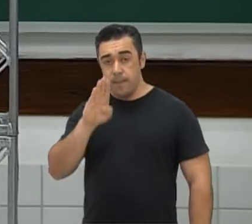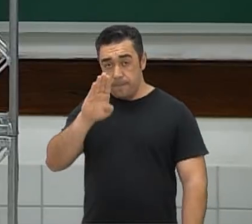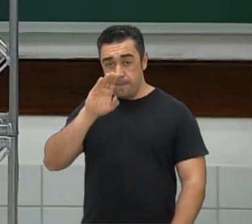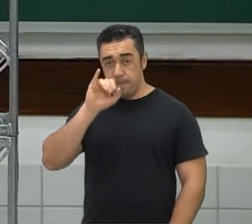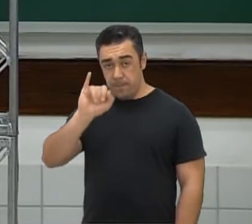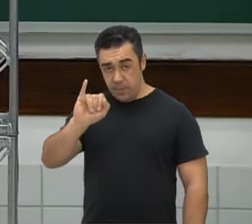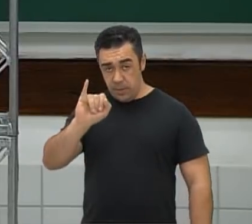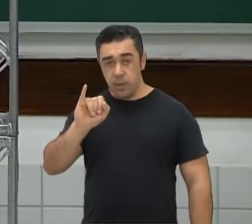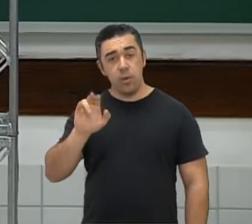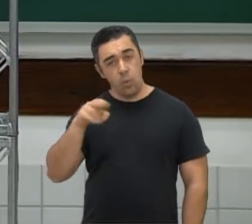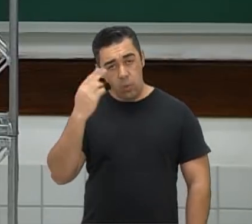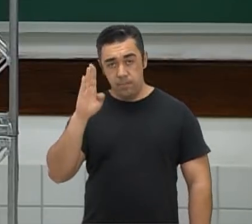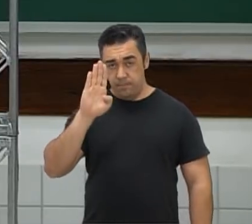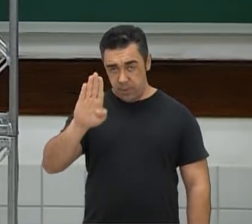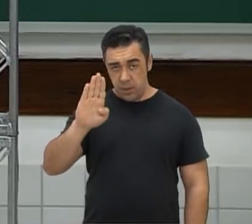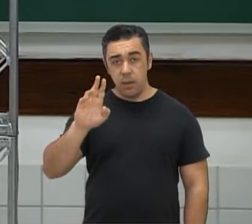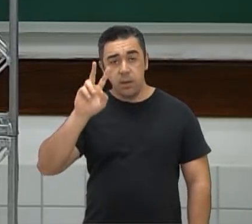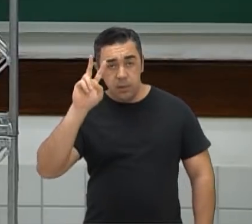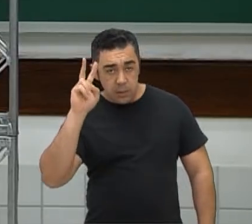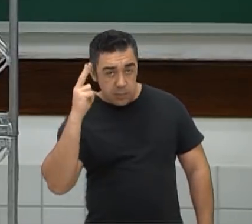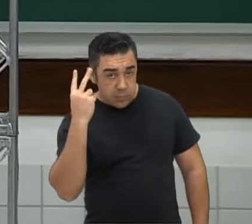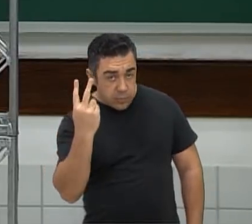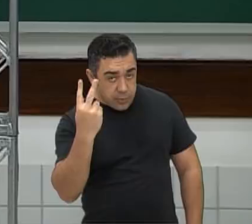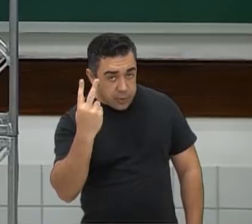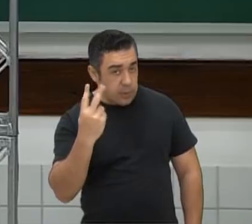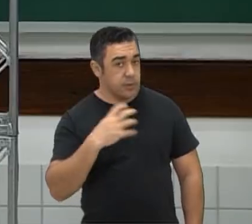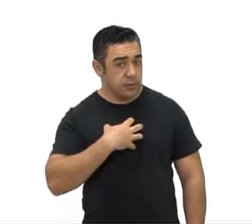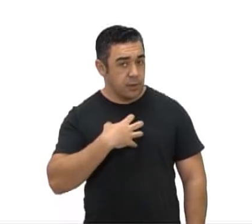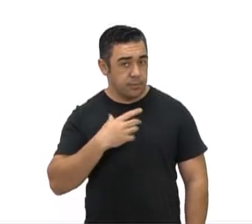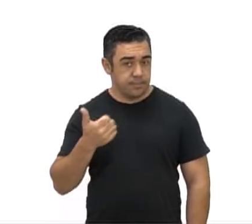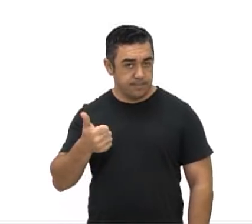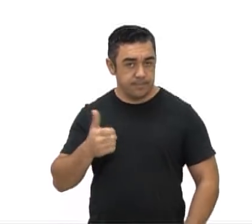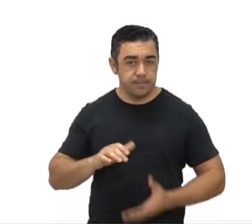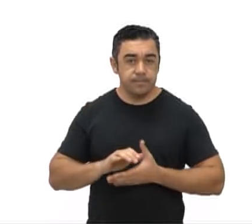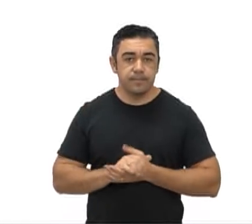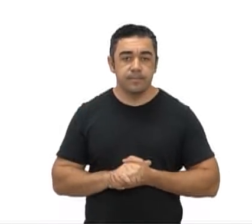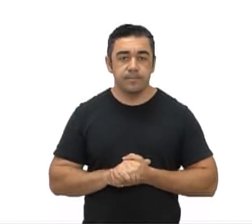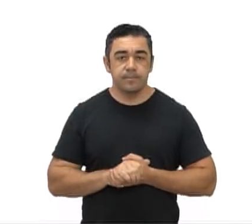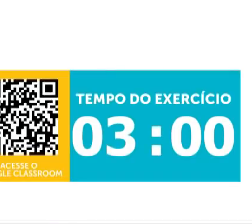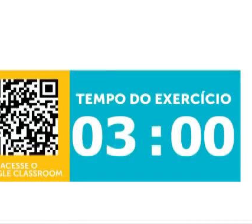uniforme e a letra B para os adjetivos que vocês consideram biforme.